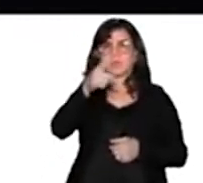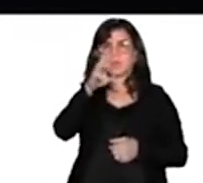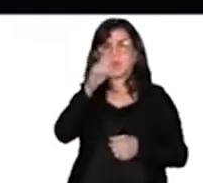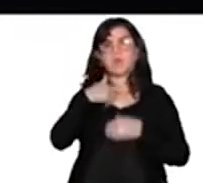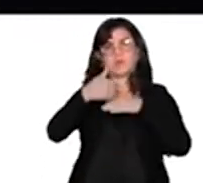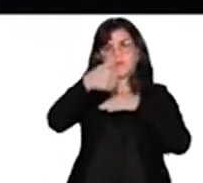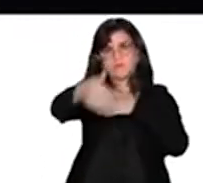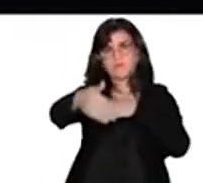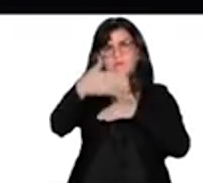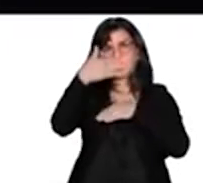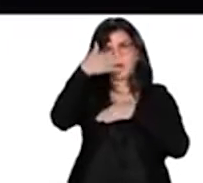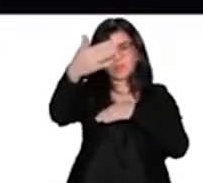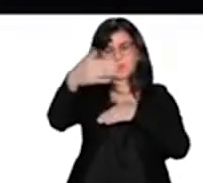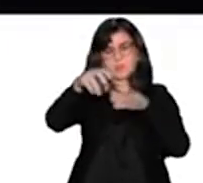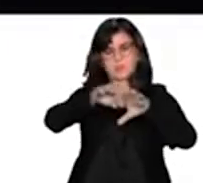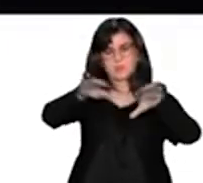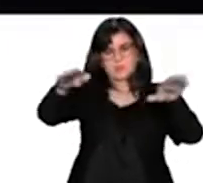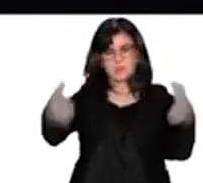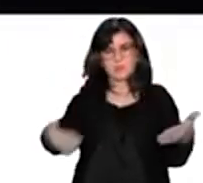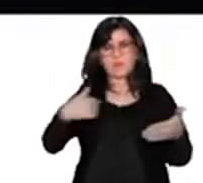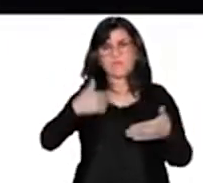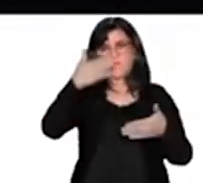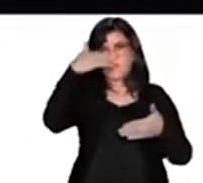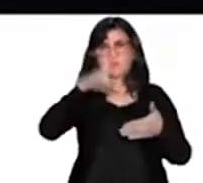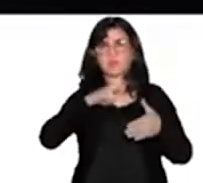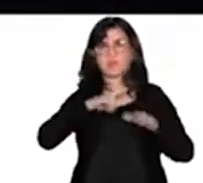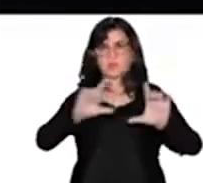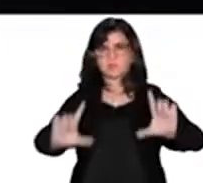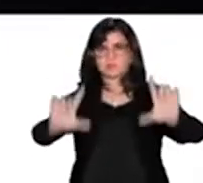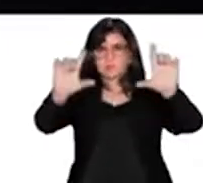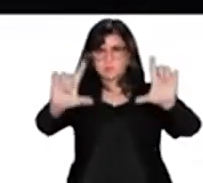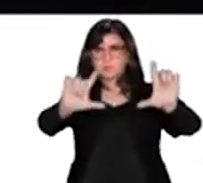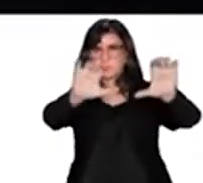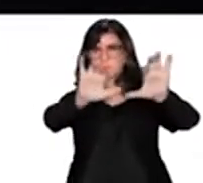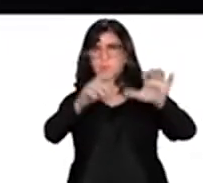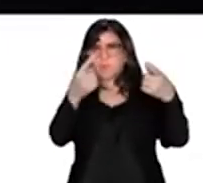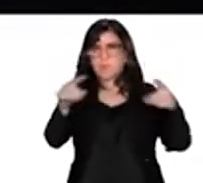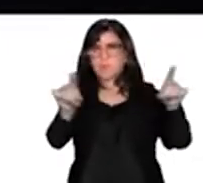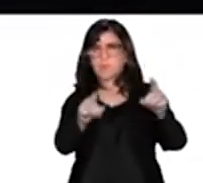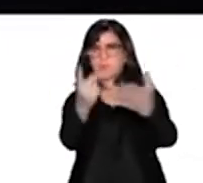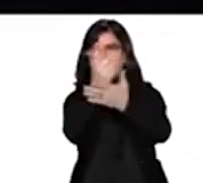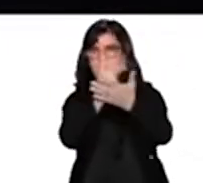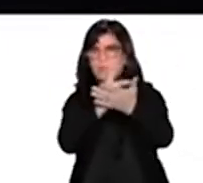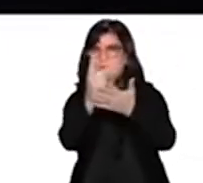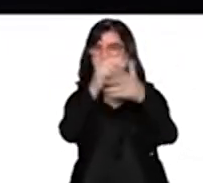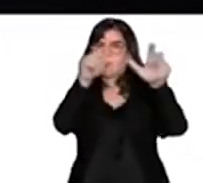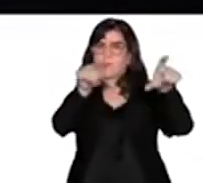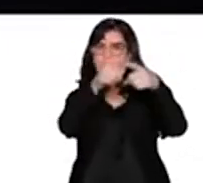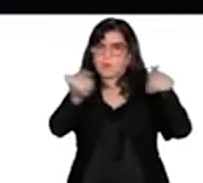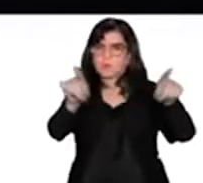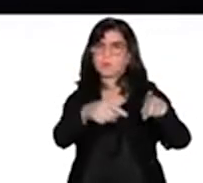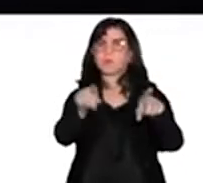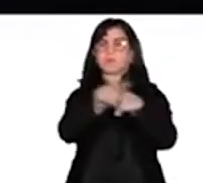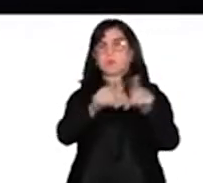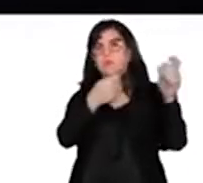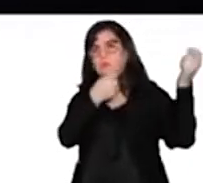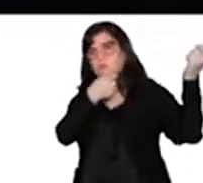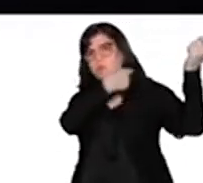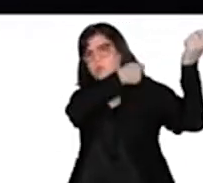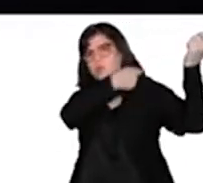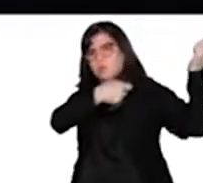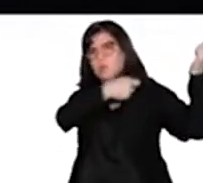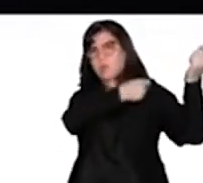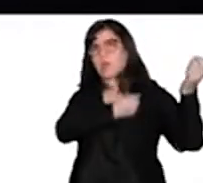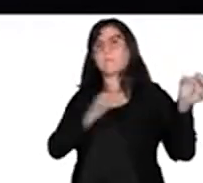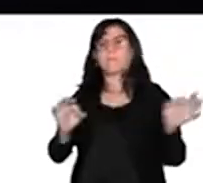À sua frente está um púlpito com as partituras. Ele posiciona o violino no cotovelo.